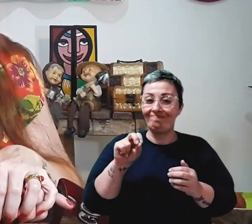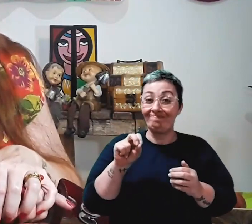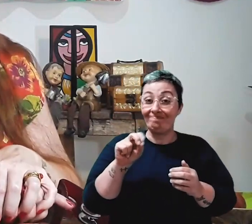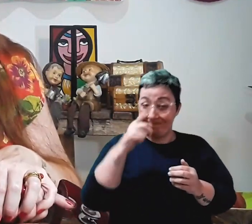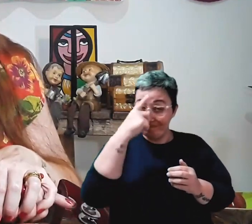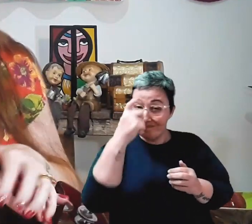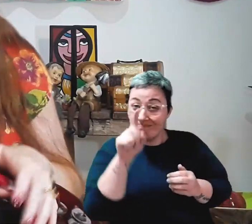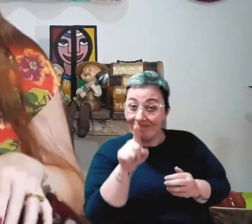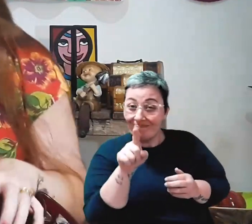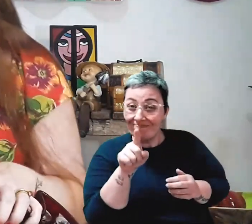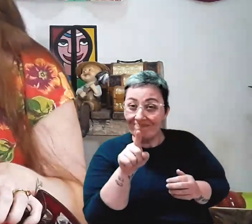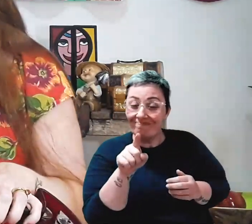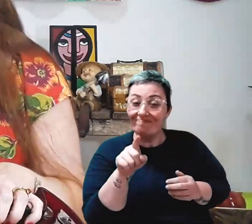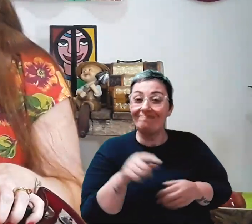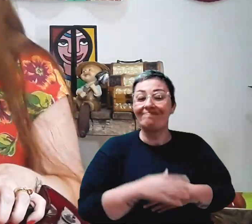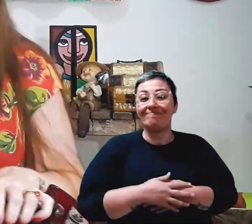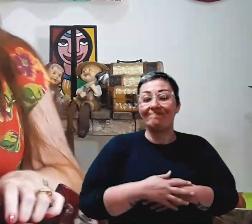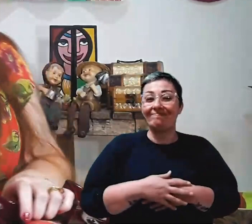Adivinhem?